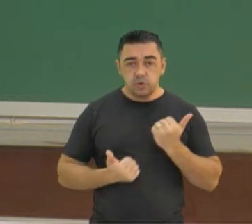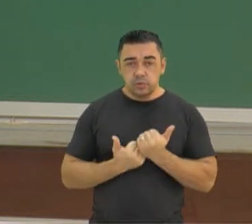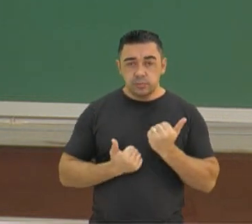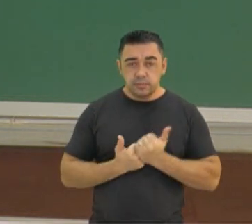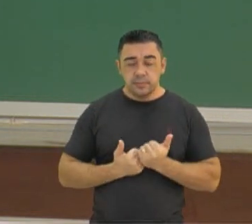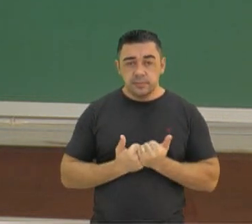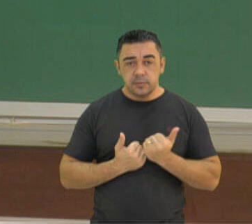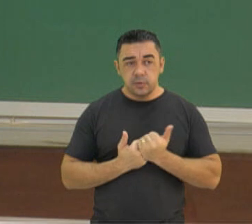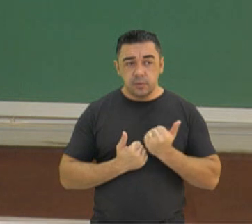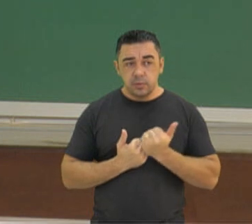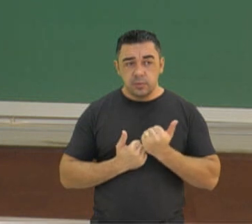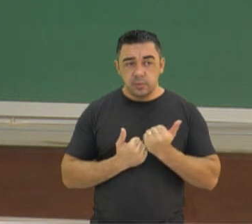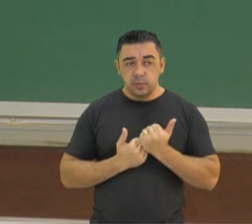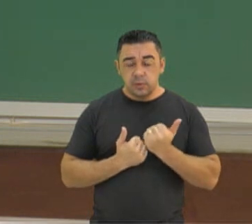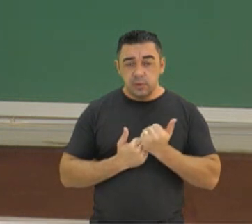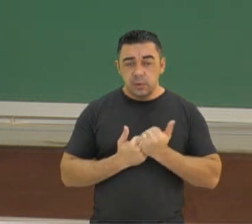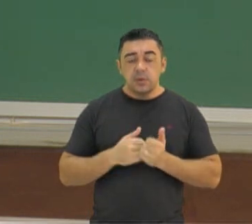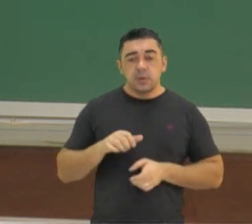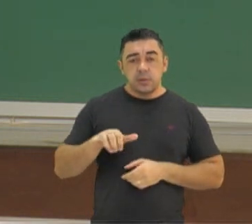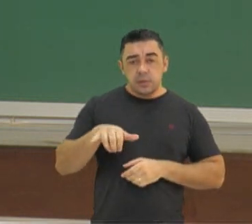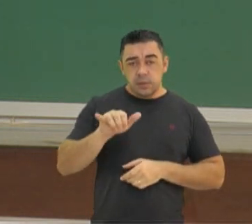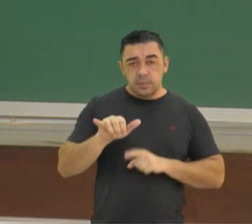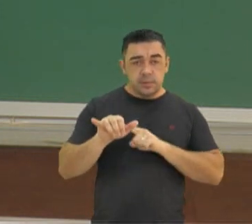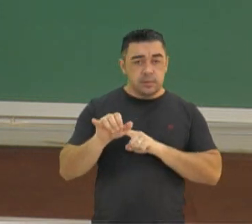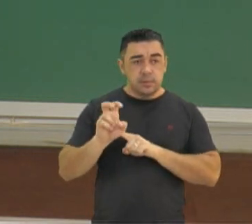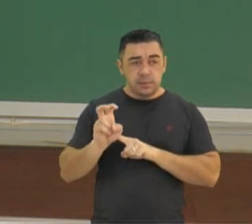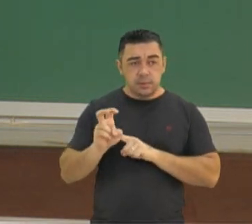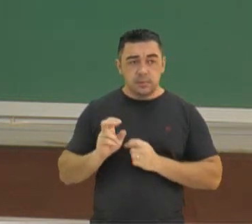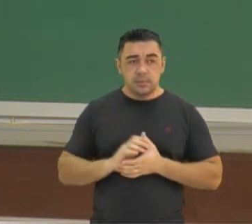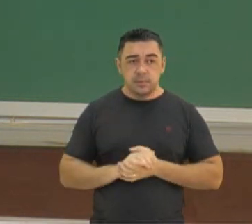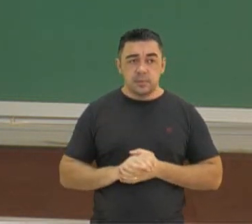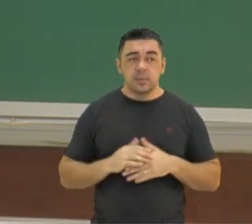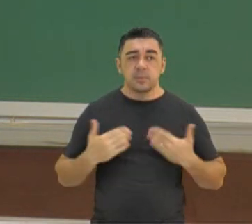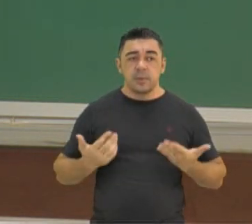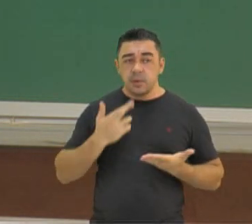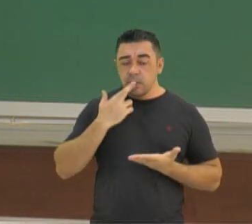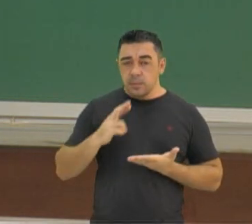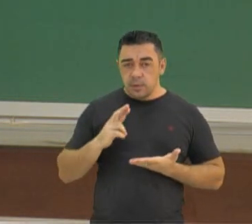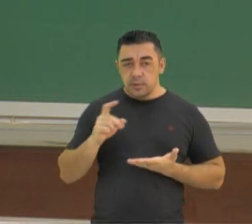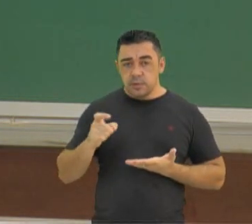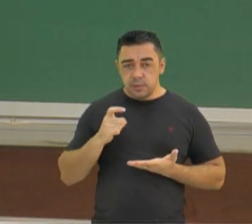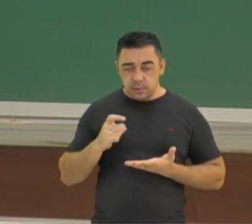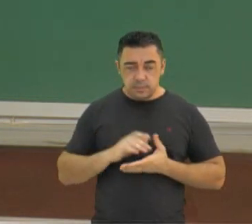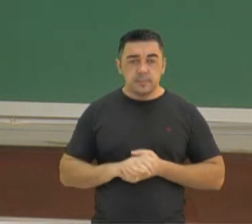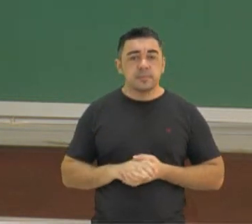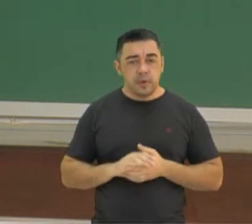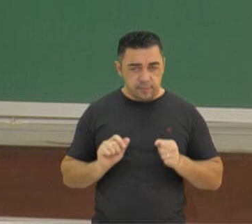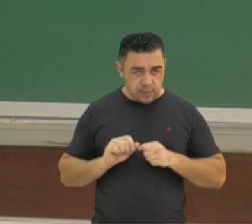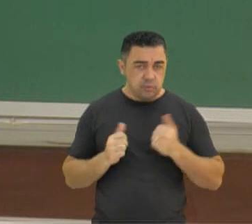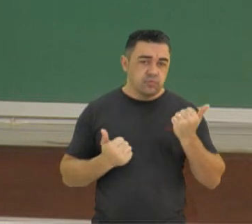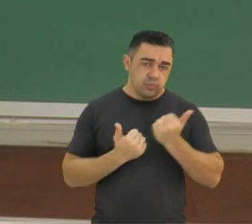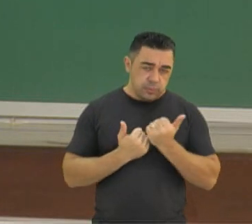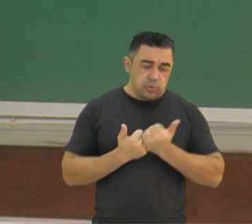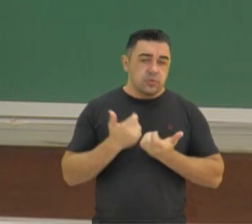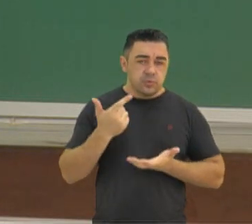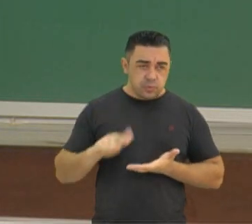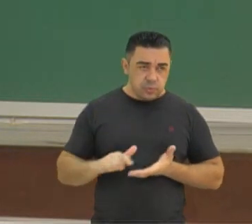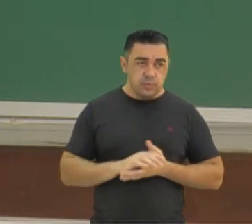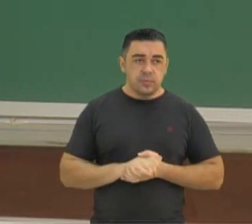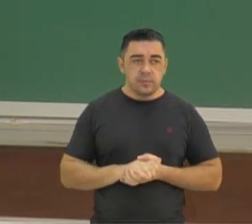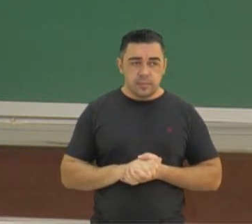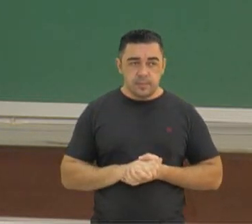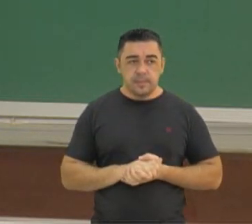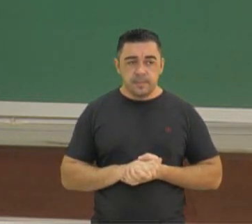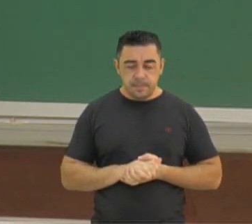quando quando y vale 5, qual que vai ser o valor de x? Então, fiz a substituição novamente, fiquei